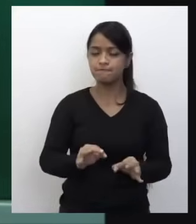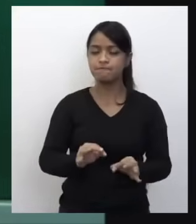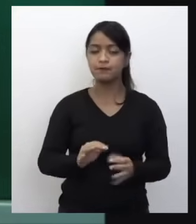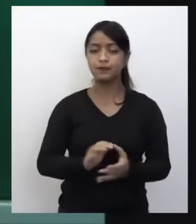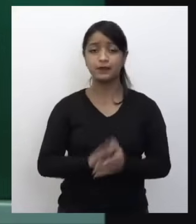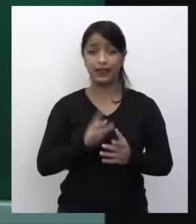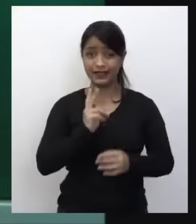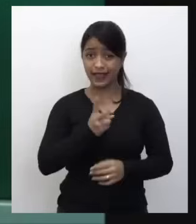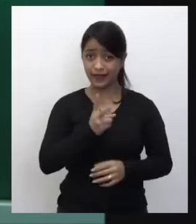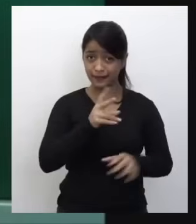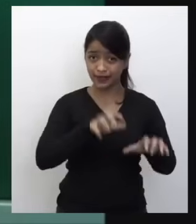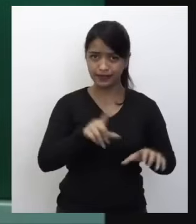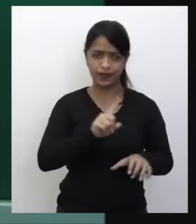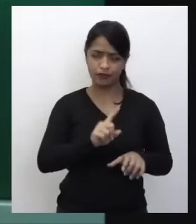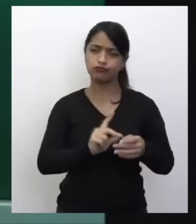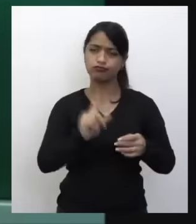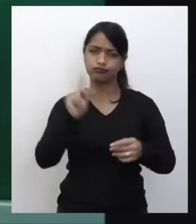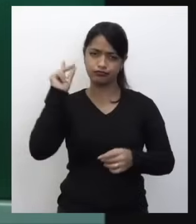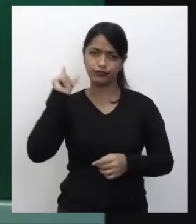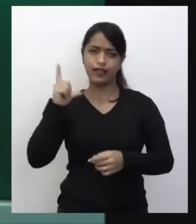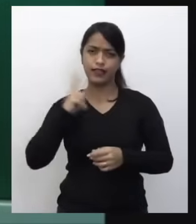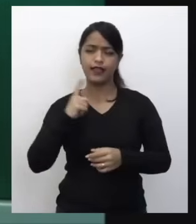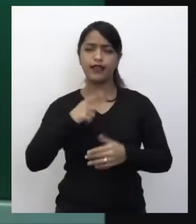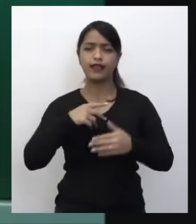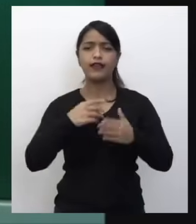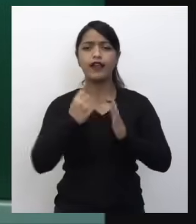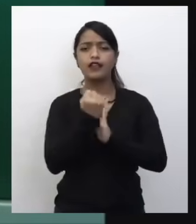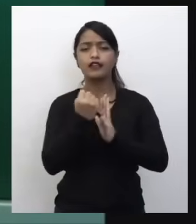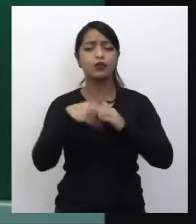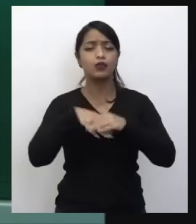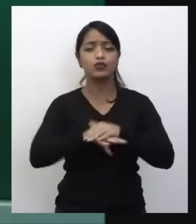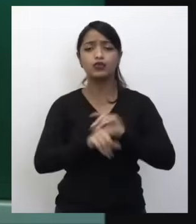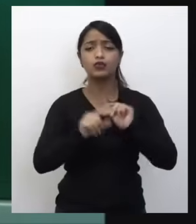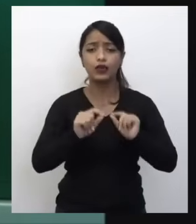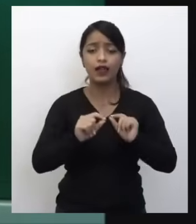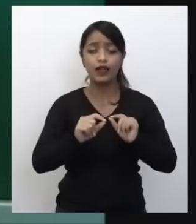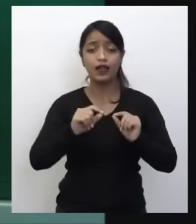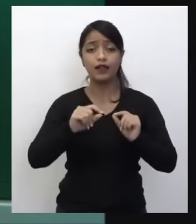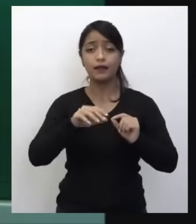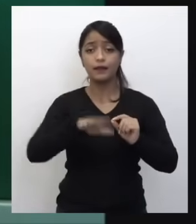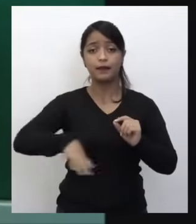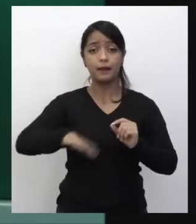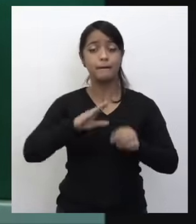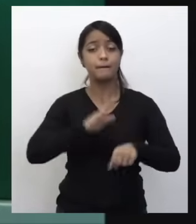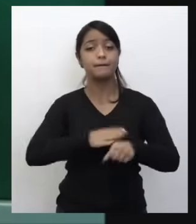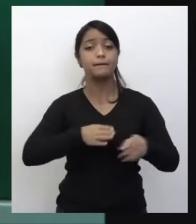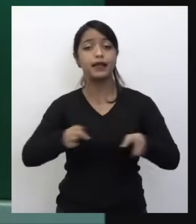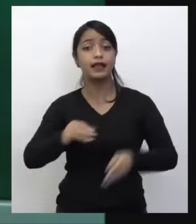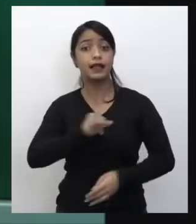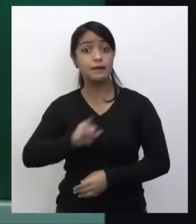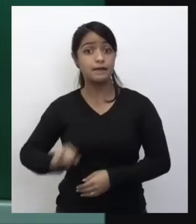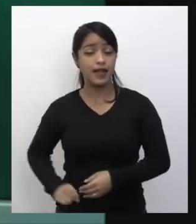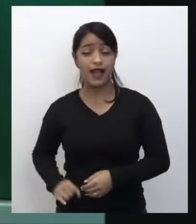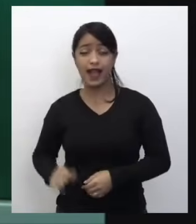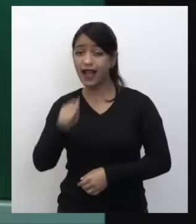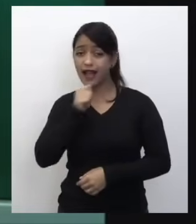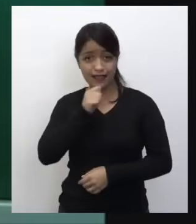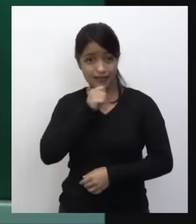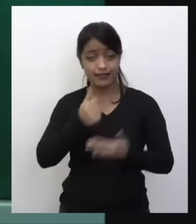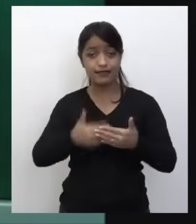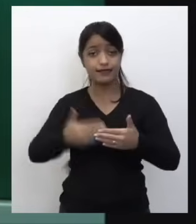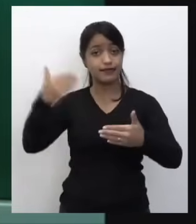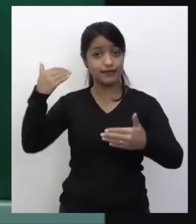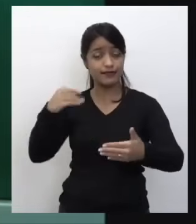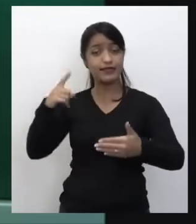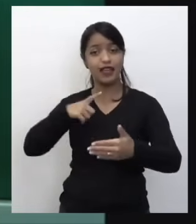do Instituto contém registros sobre o tempo antes mesmo do período do Império, tudo anotado em antigas cadernetas. Esse